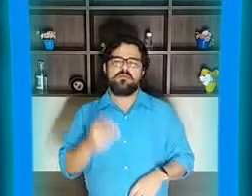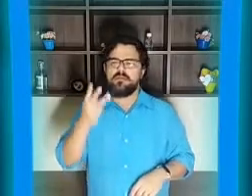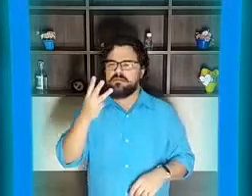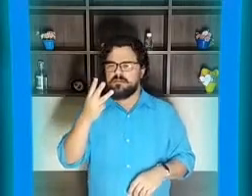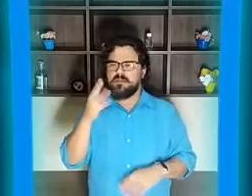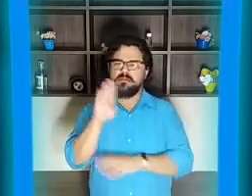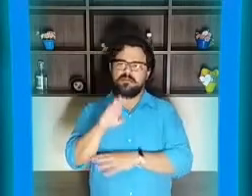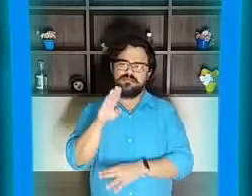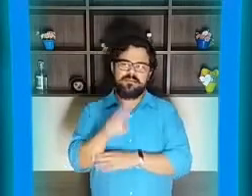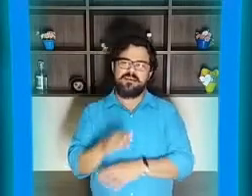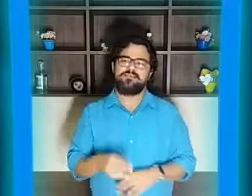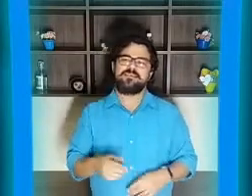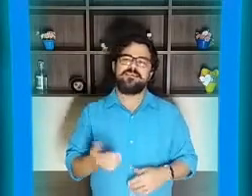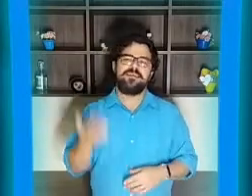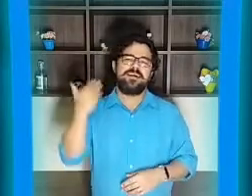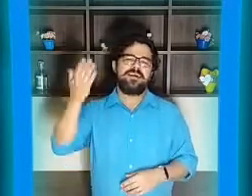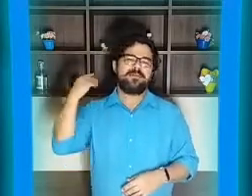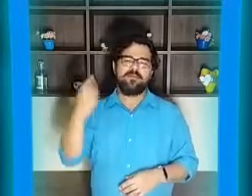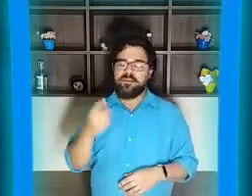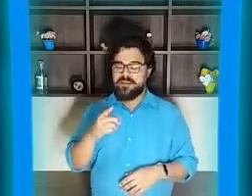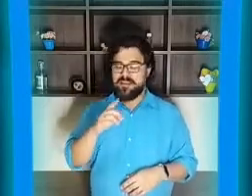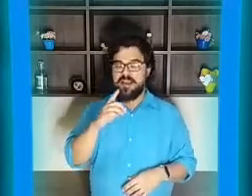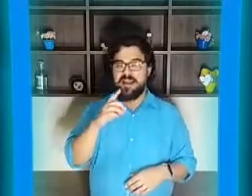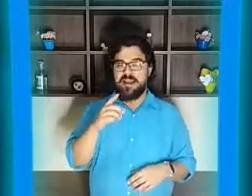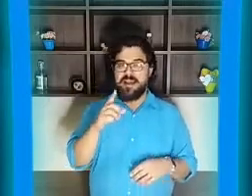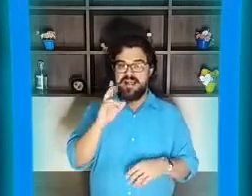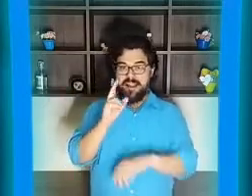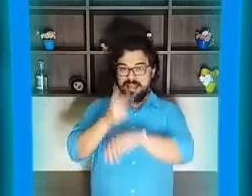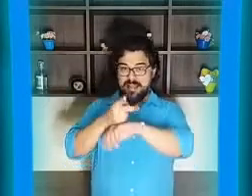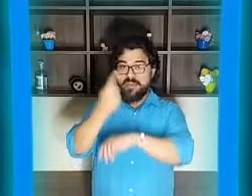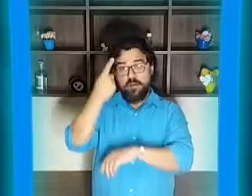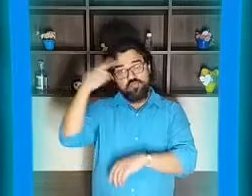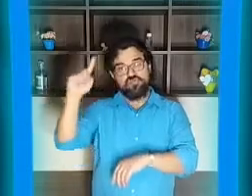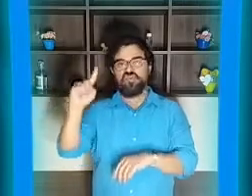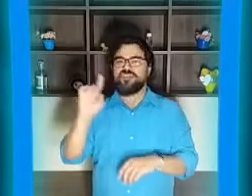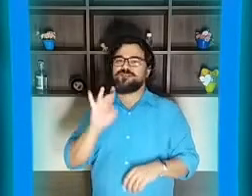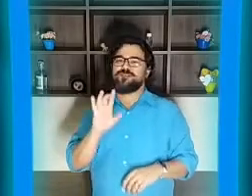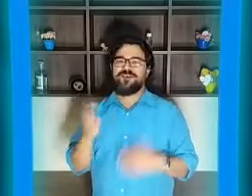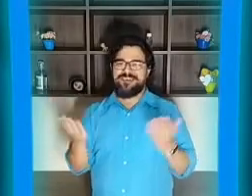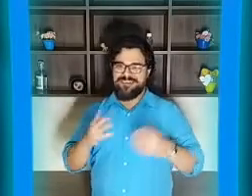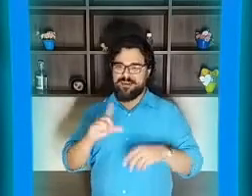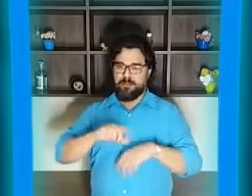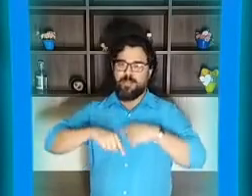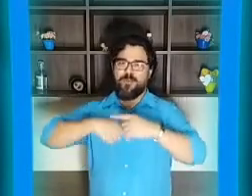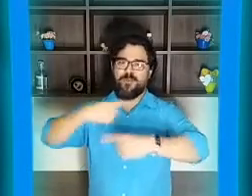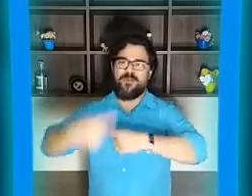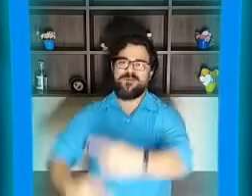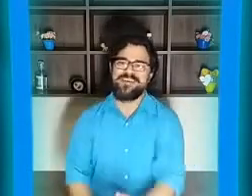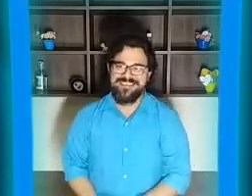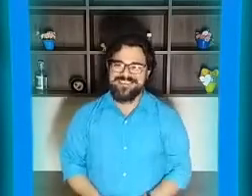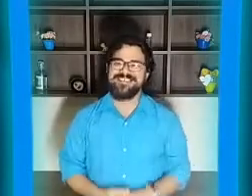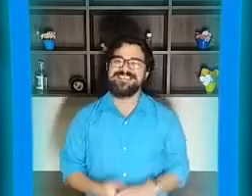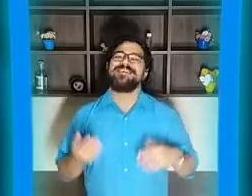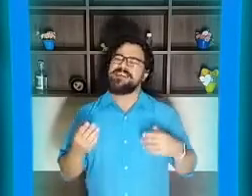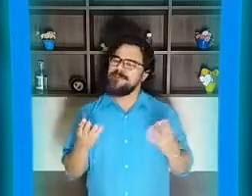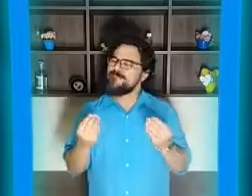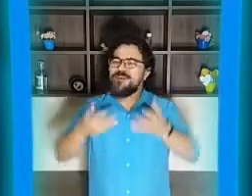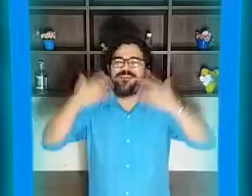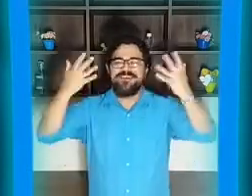som. E o tempo todo tá muito legal. Então, muito gostoso estar aqui. Não lembra e disso, o pessoal muito Denis. Animado no chat. Valeu